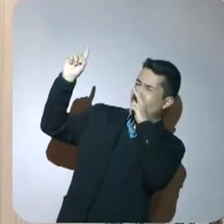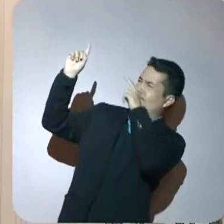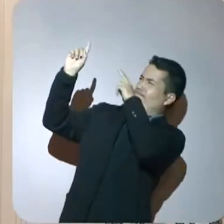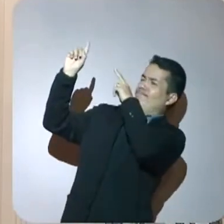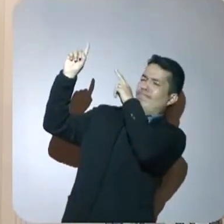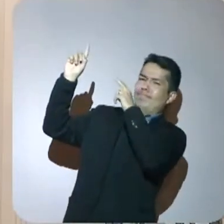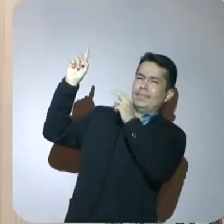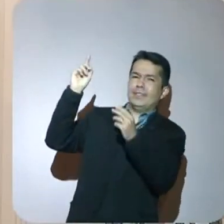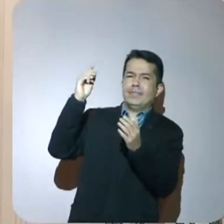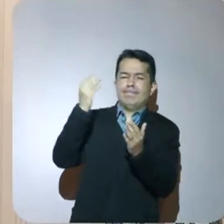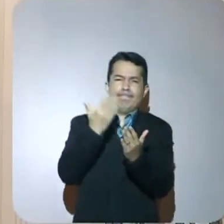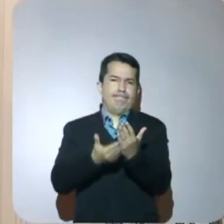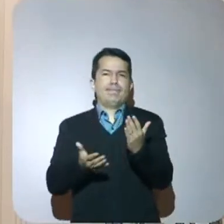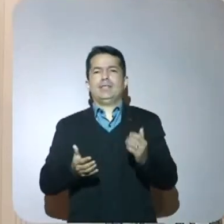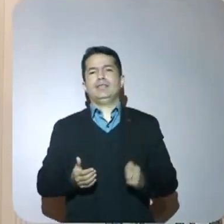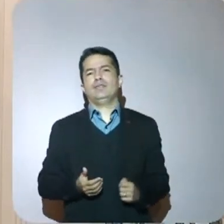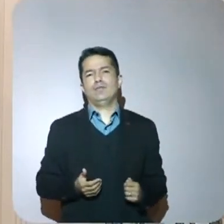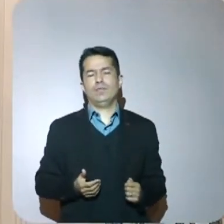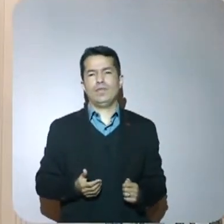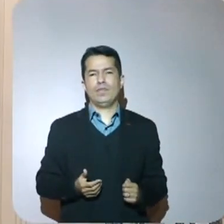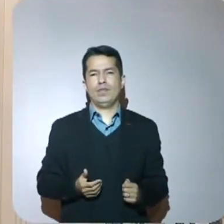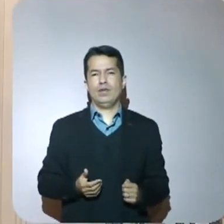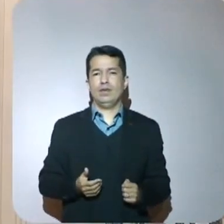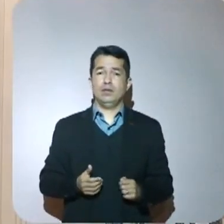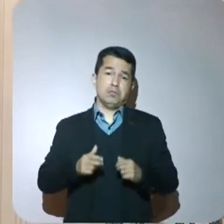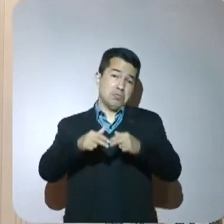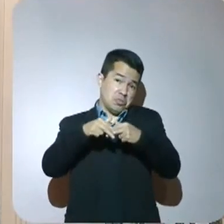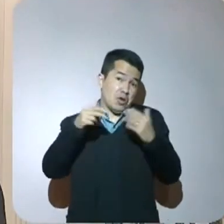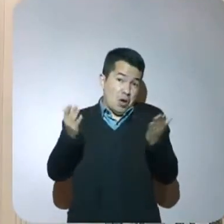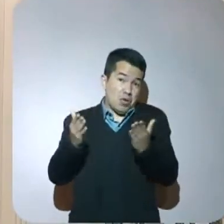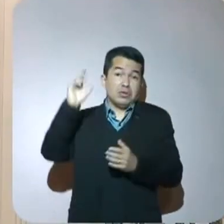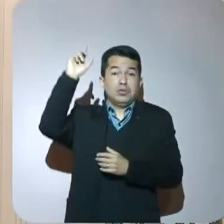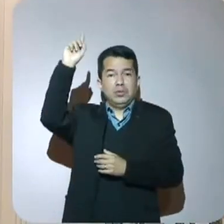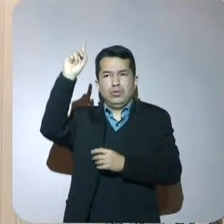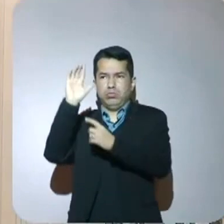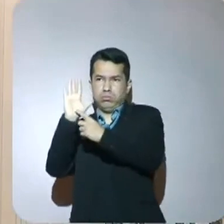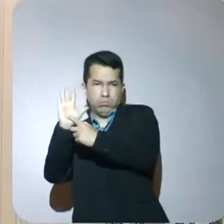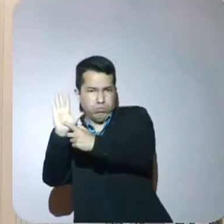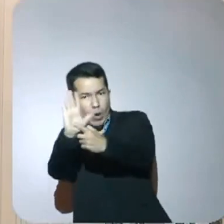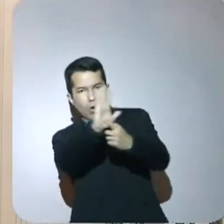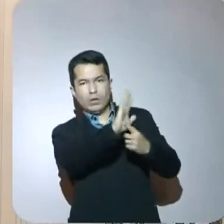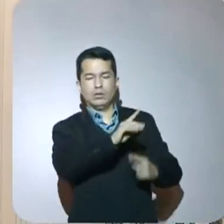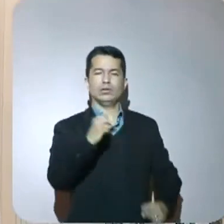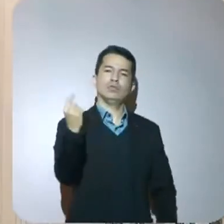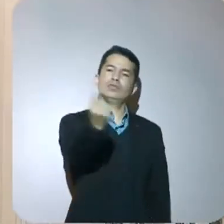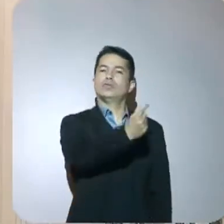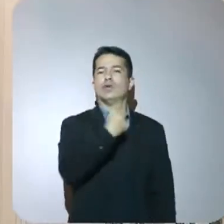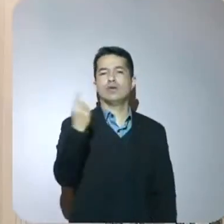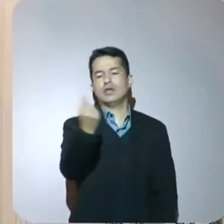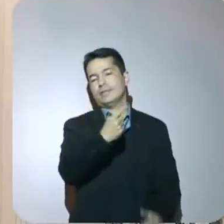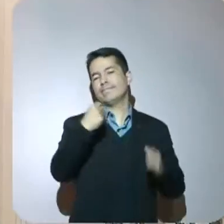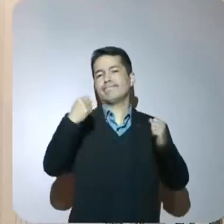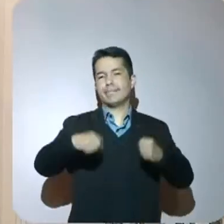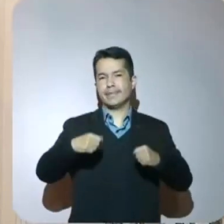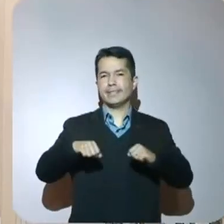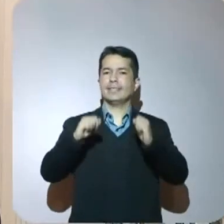porque ela estava em paz. Agora, por que Lucas fez questão de dizer que aquela igreja estava em